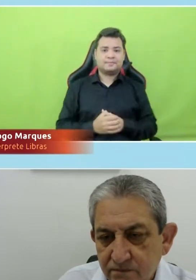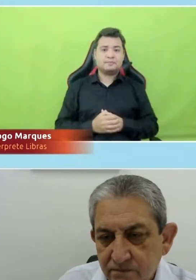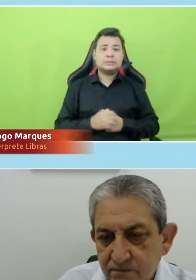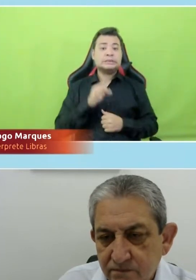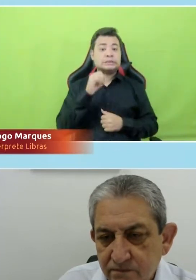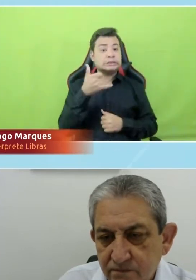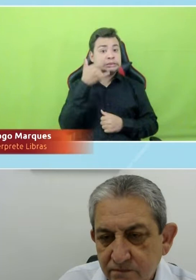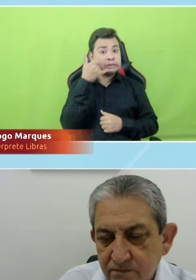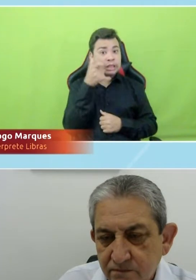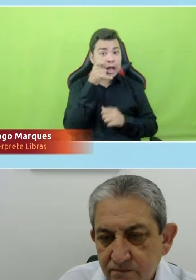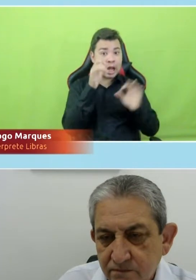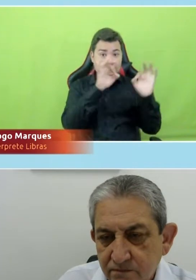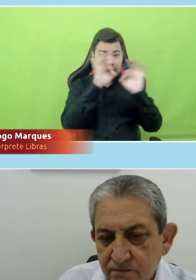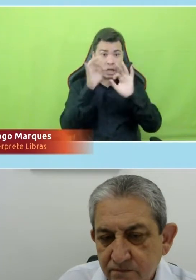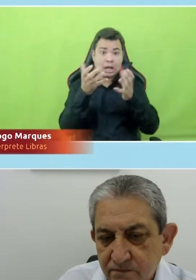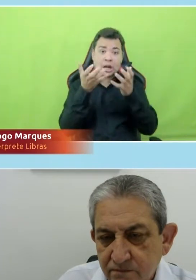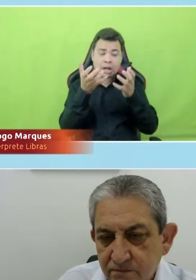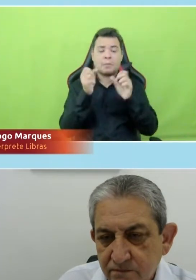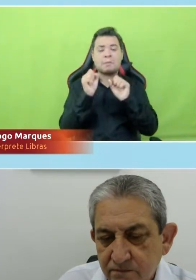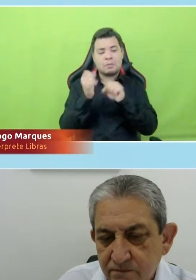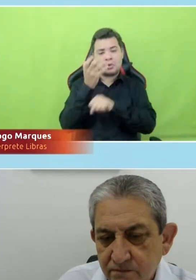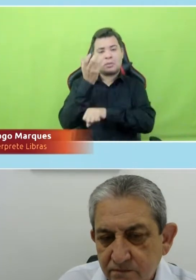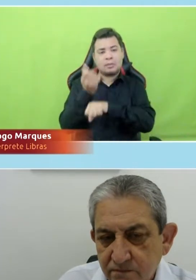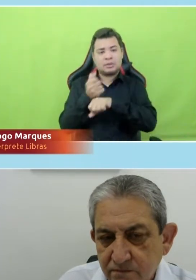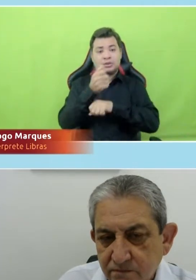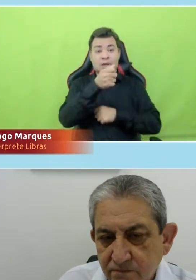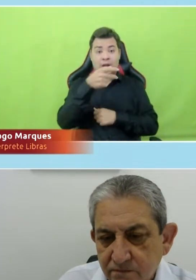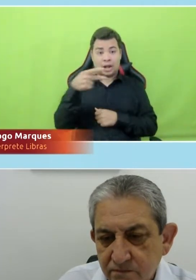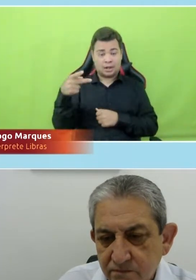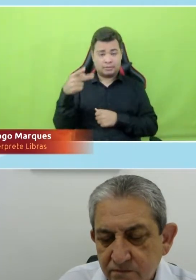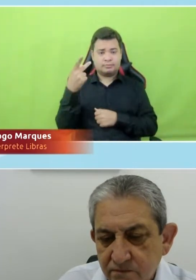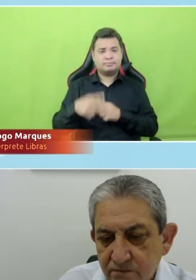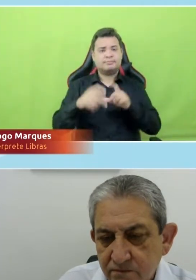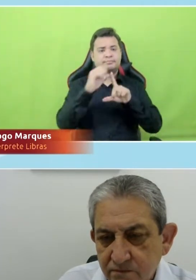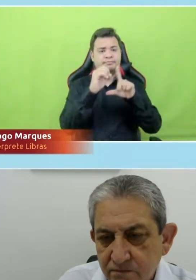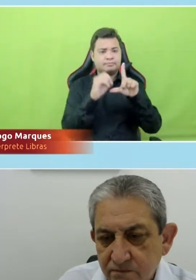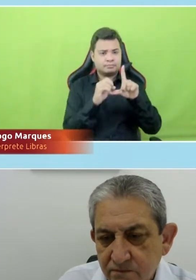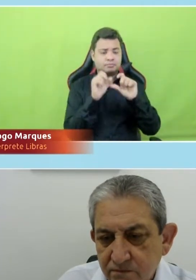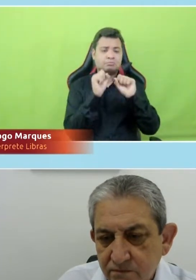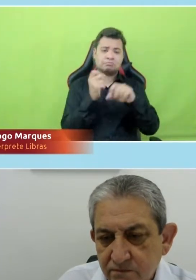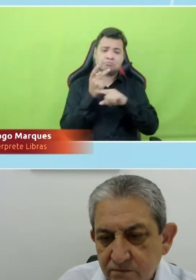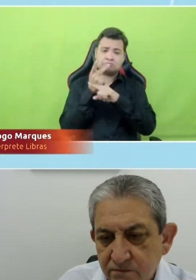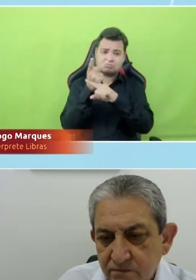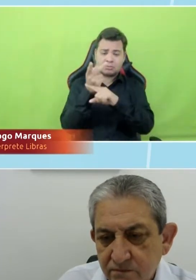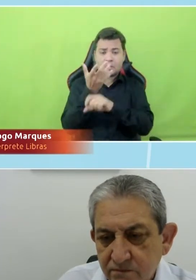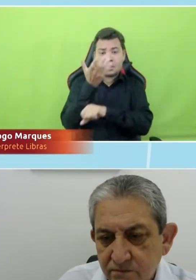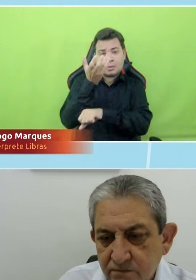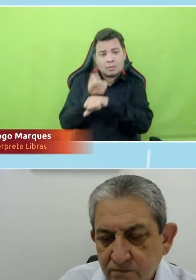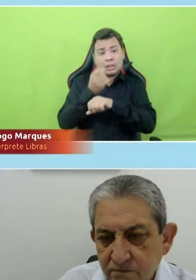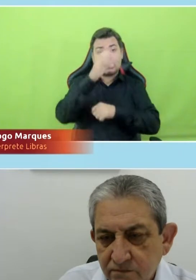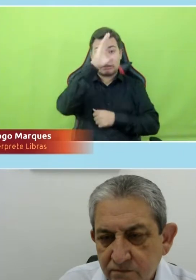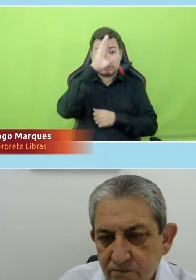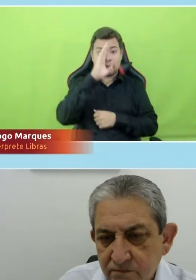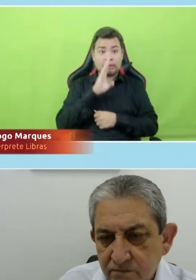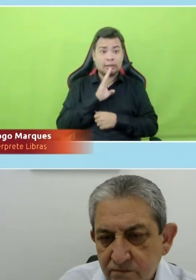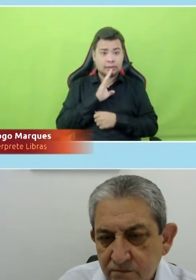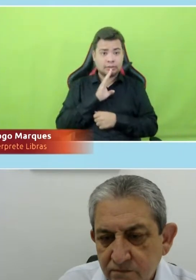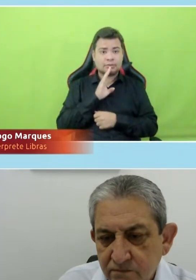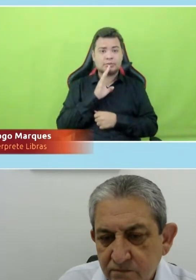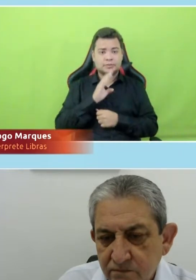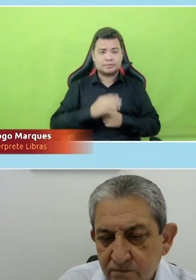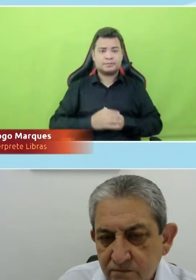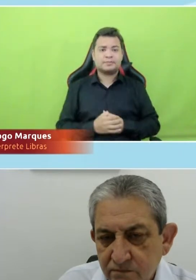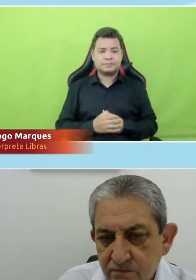baixar o aplicativo, que você encontra gratuitamente na sua loja de aplicativos, né? Caso você